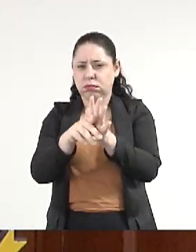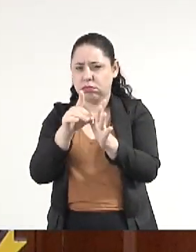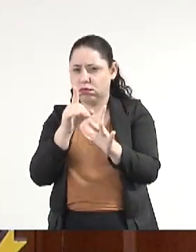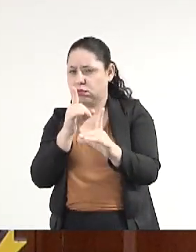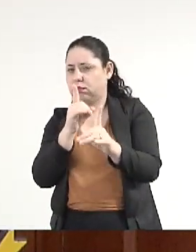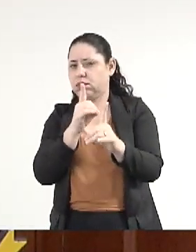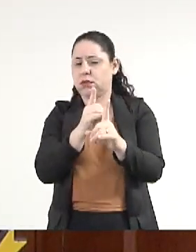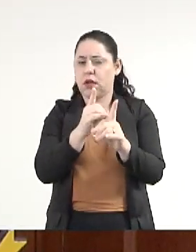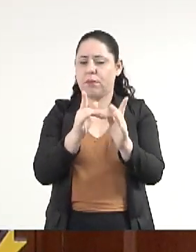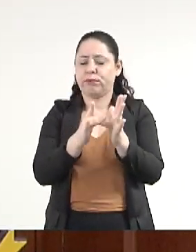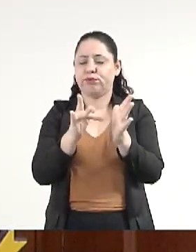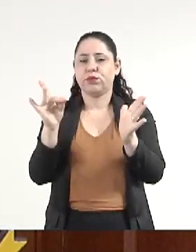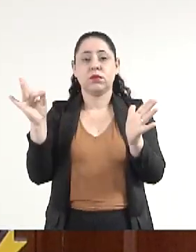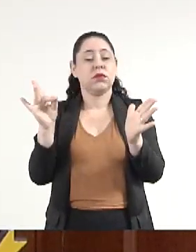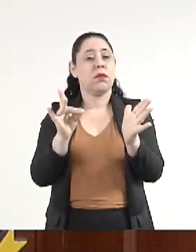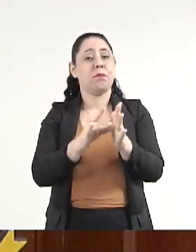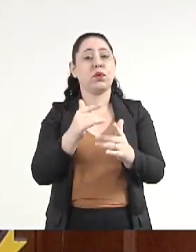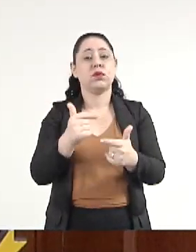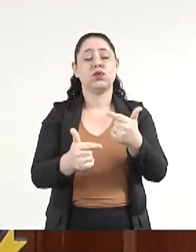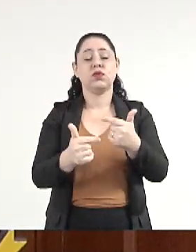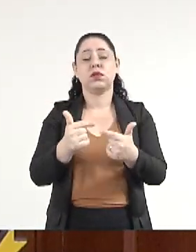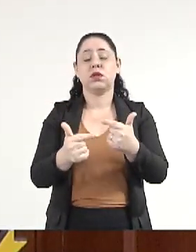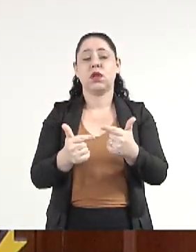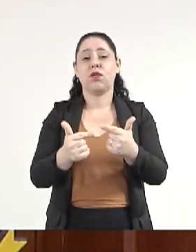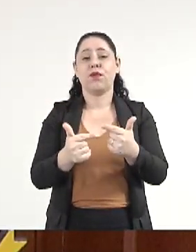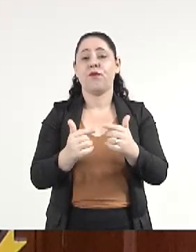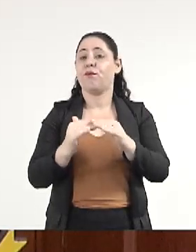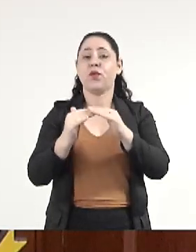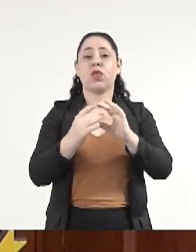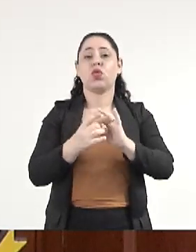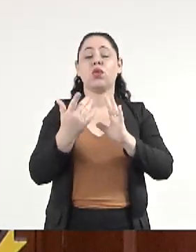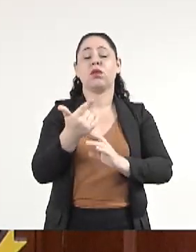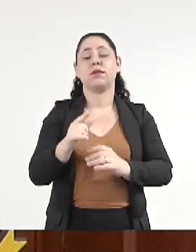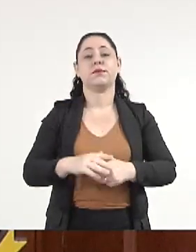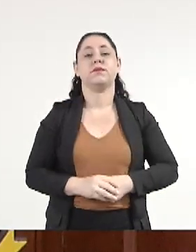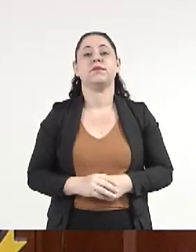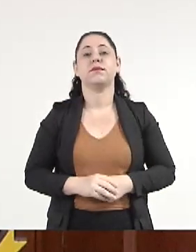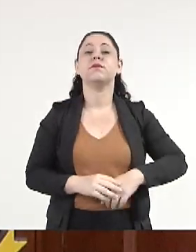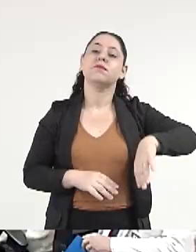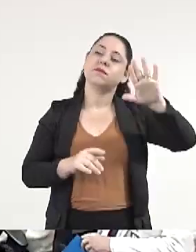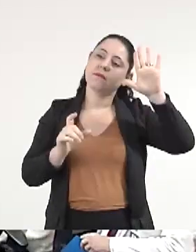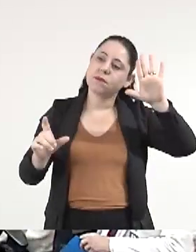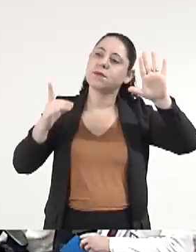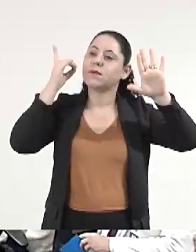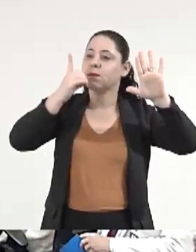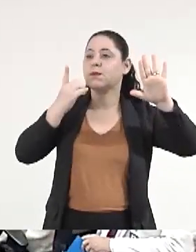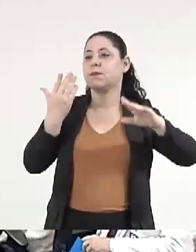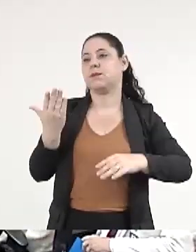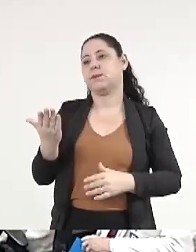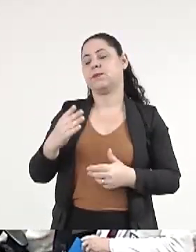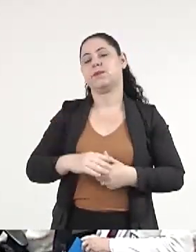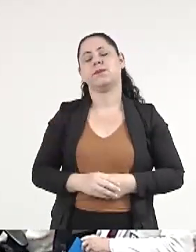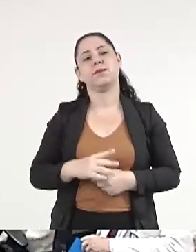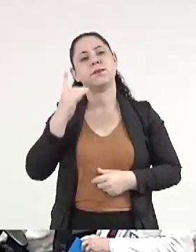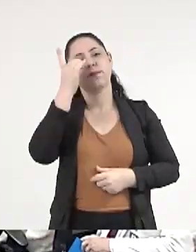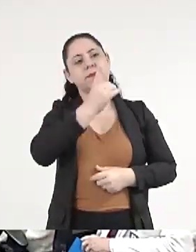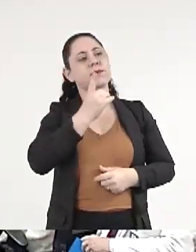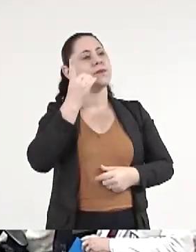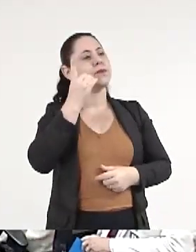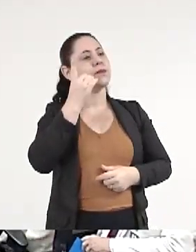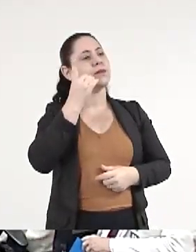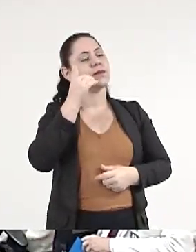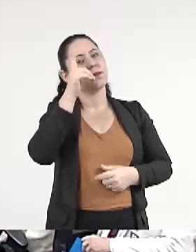desta política absurda antidemocrática que nós estamos vendo no Brasil. Concede uma parte, pois deputado. Não, deputado. Deputada Gleice,